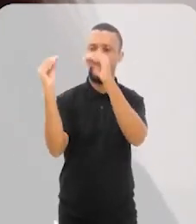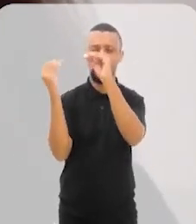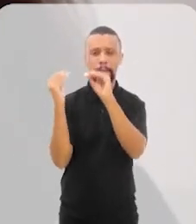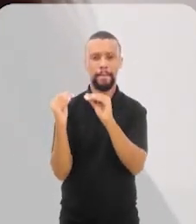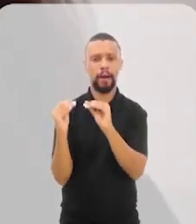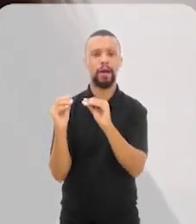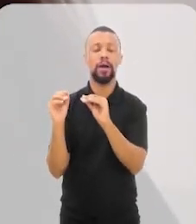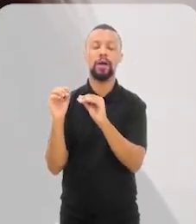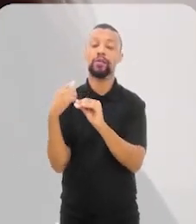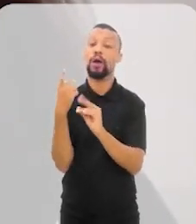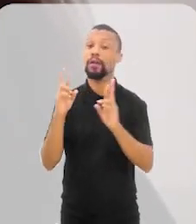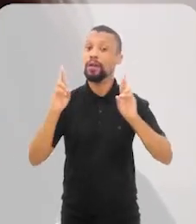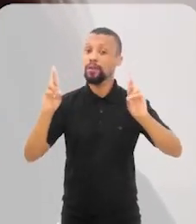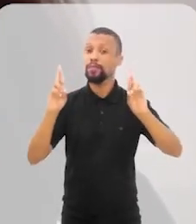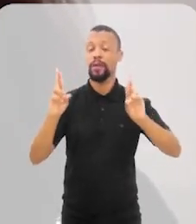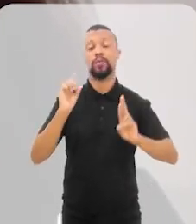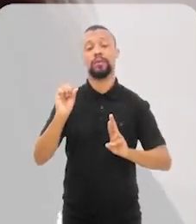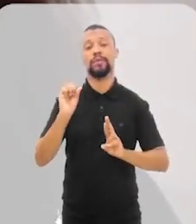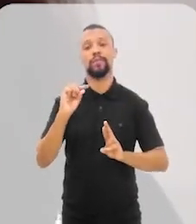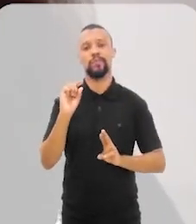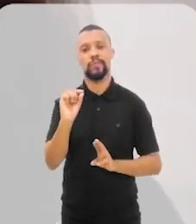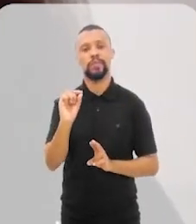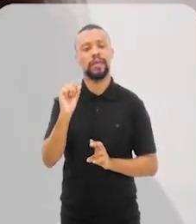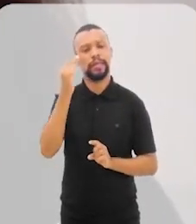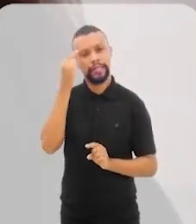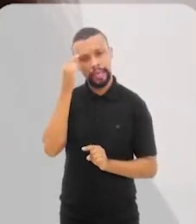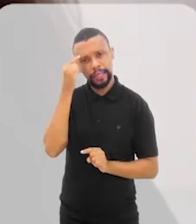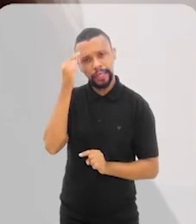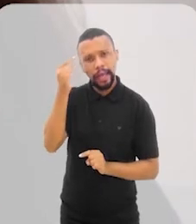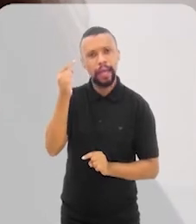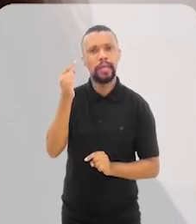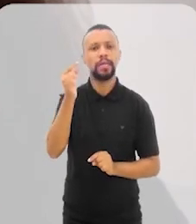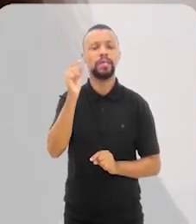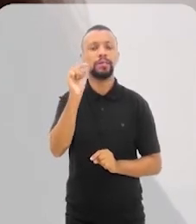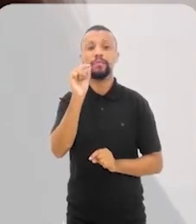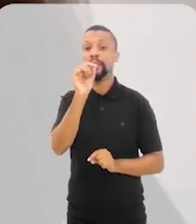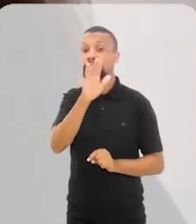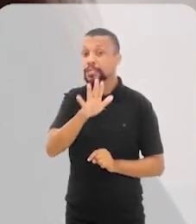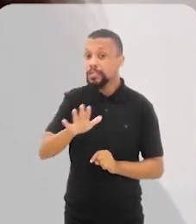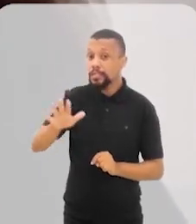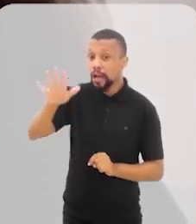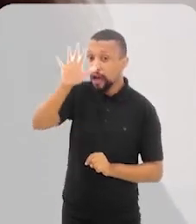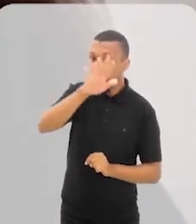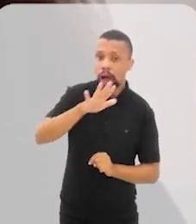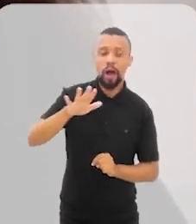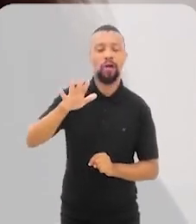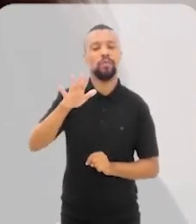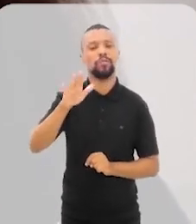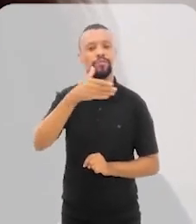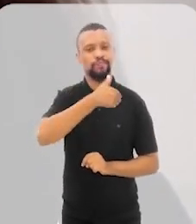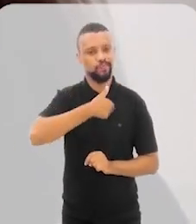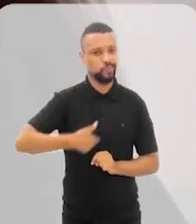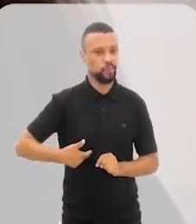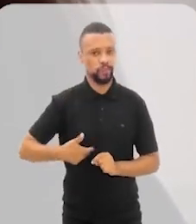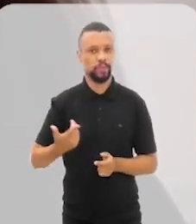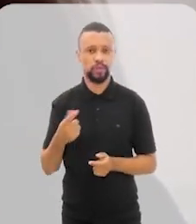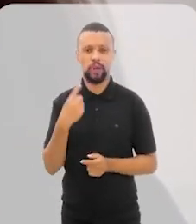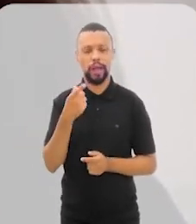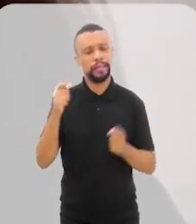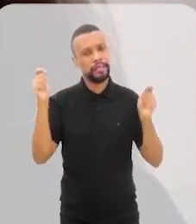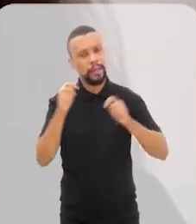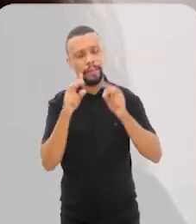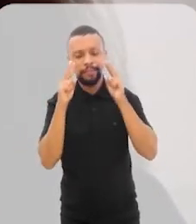e o que a gente espera é conseguir realmente ter uma ideia mais geral em termos de Estado. A gente